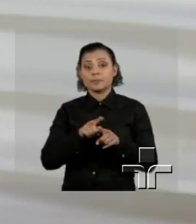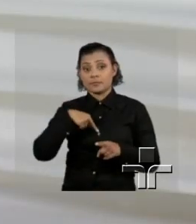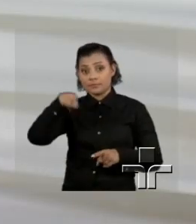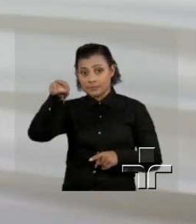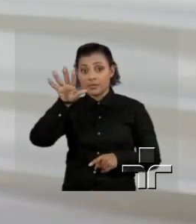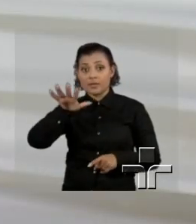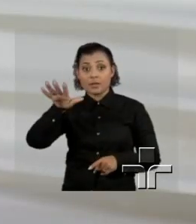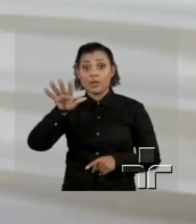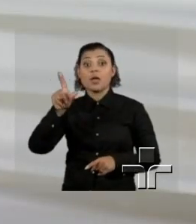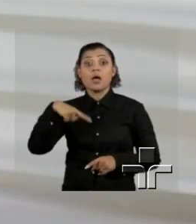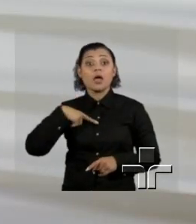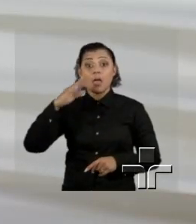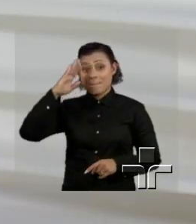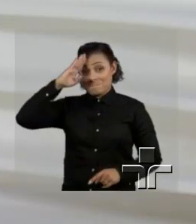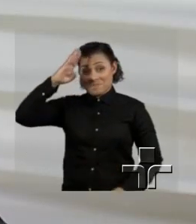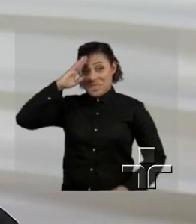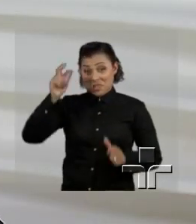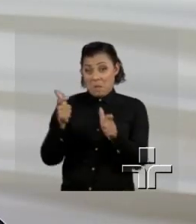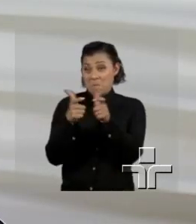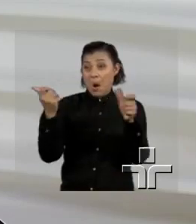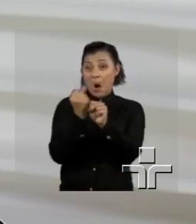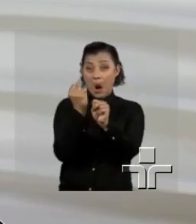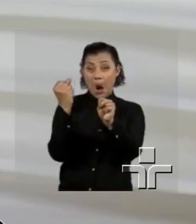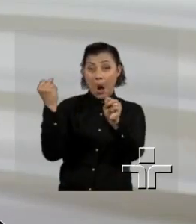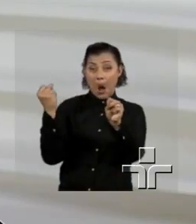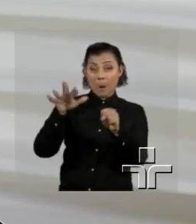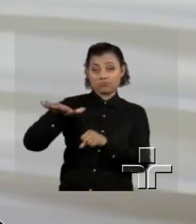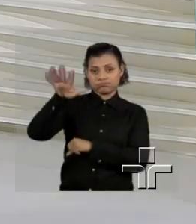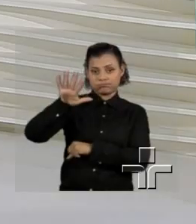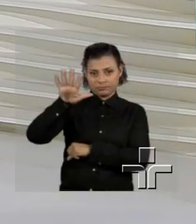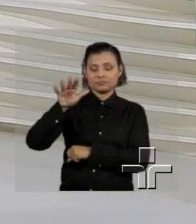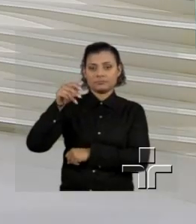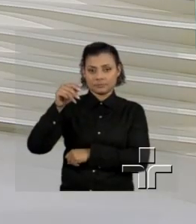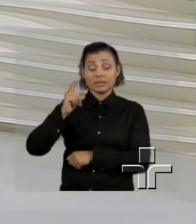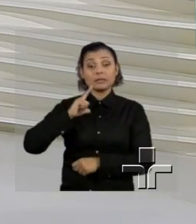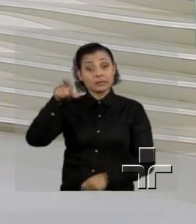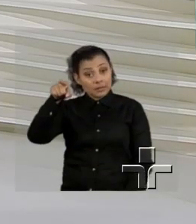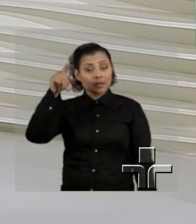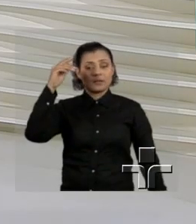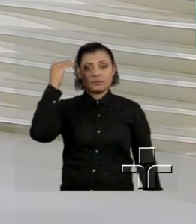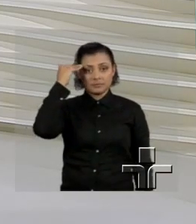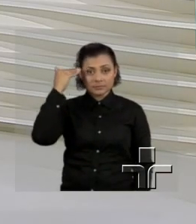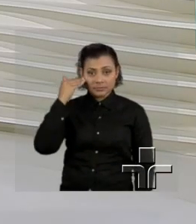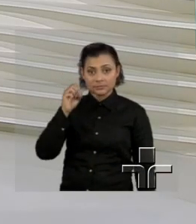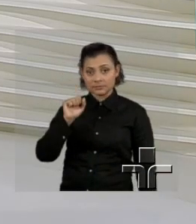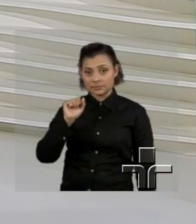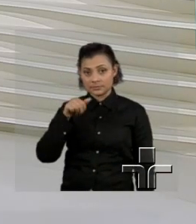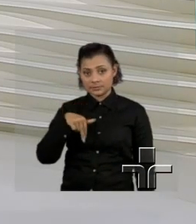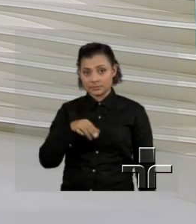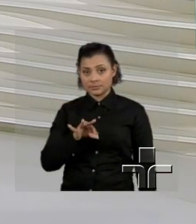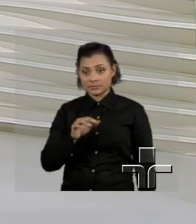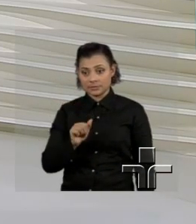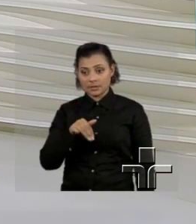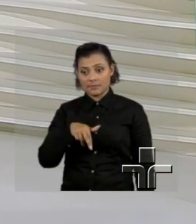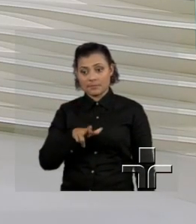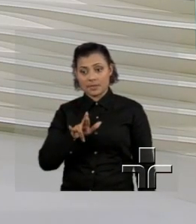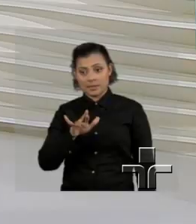O Marechal Rondon continua sendo um ícone até para o general Vilas Boas, mas mudo é